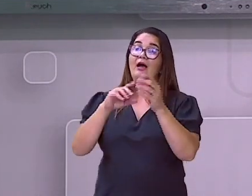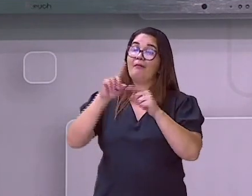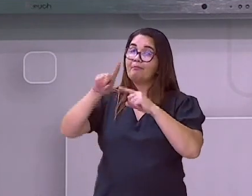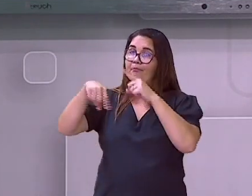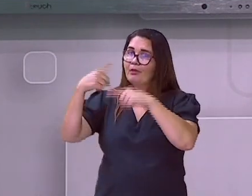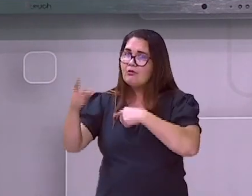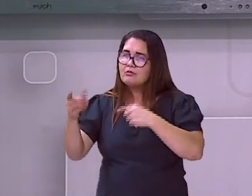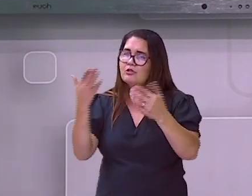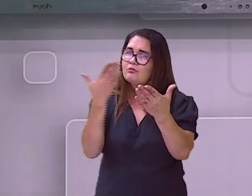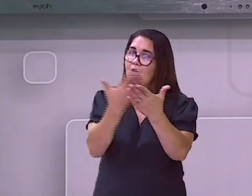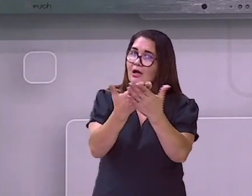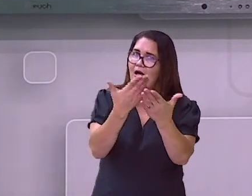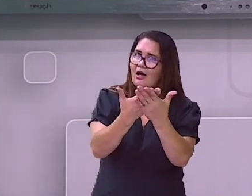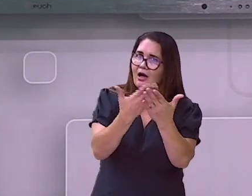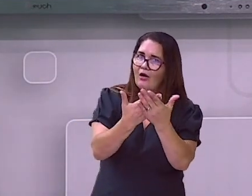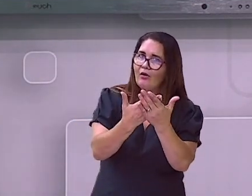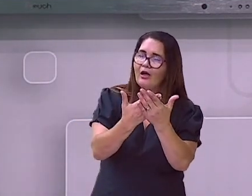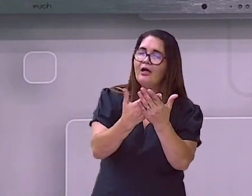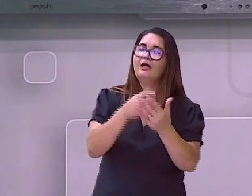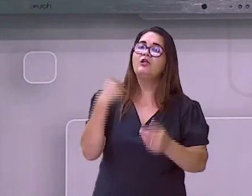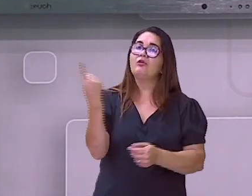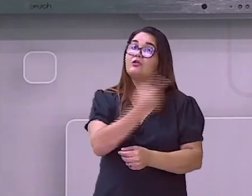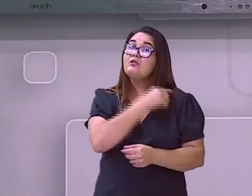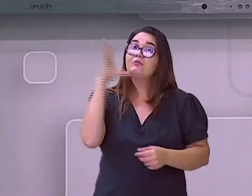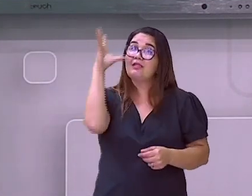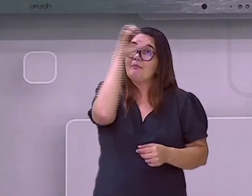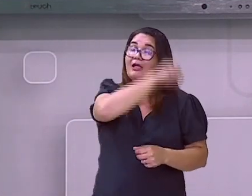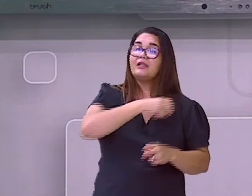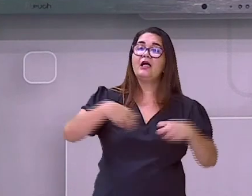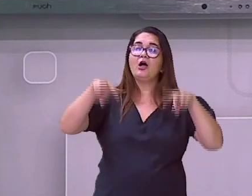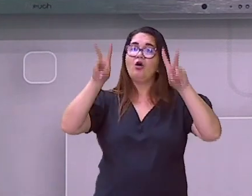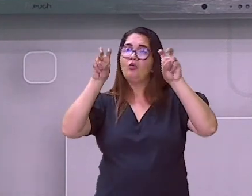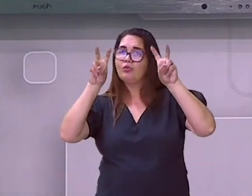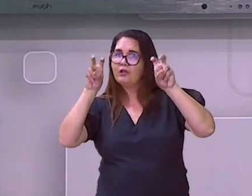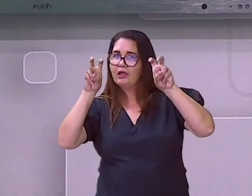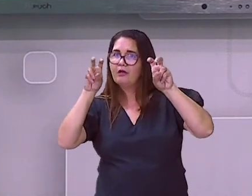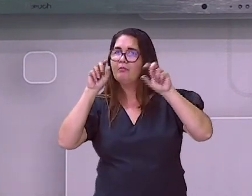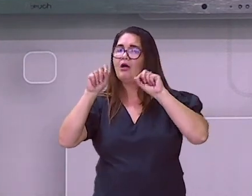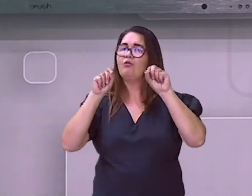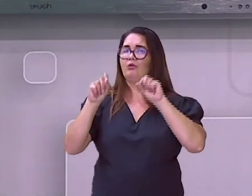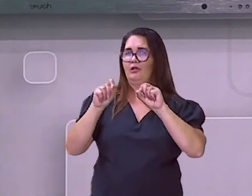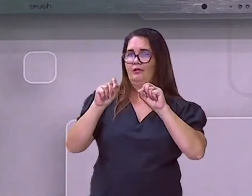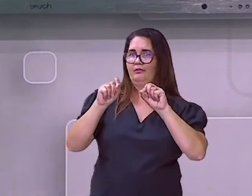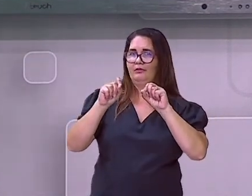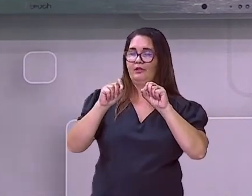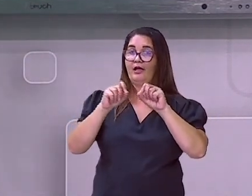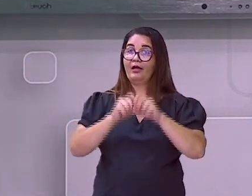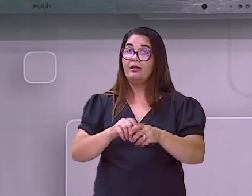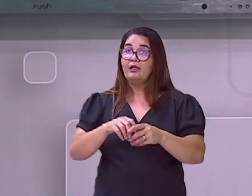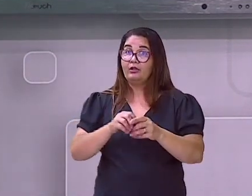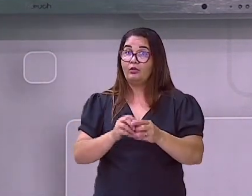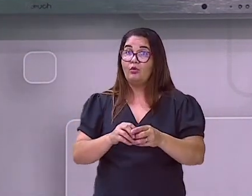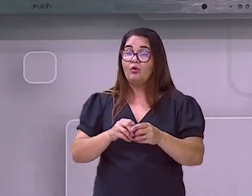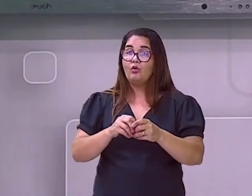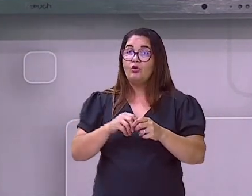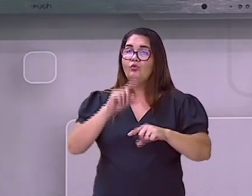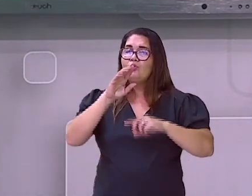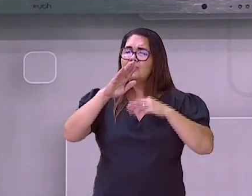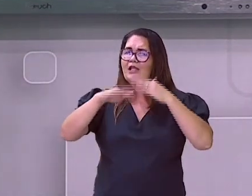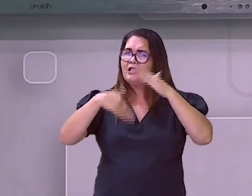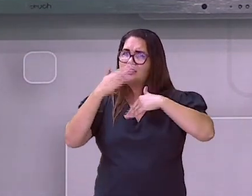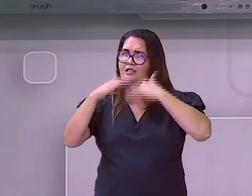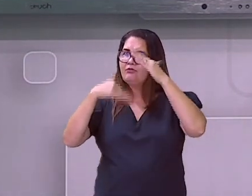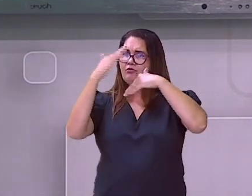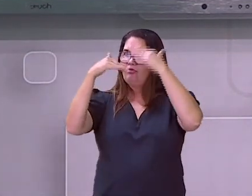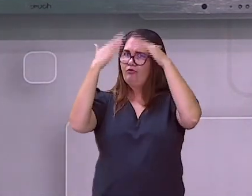bem, tá? O crescimento vegetativo está negativo. Porém, o